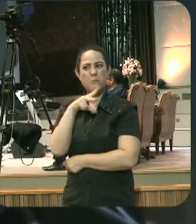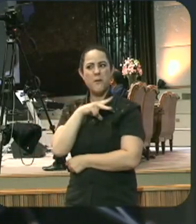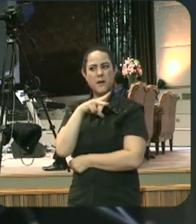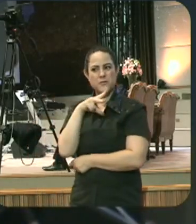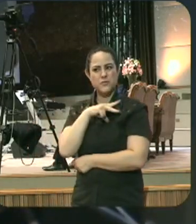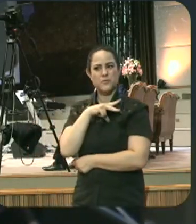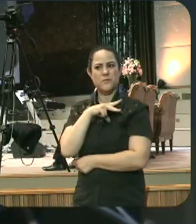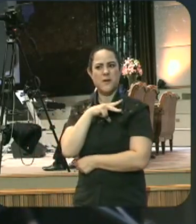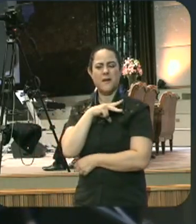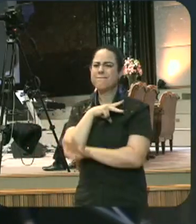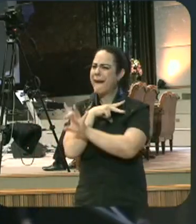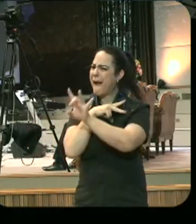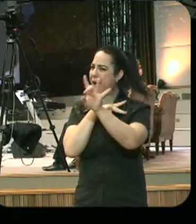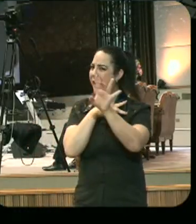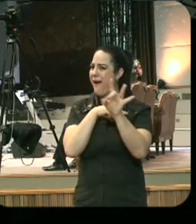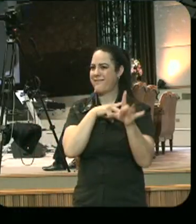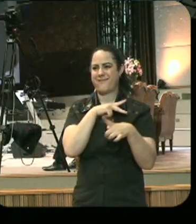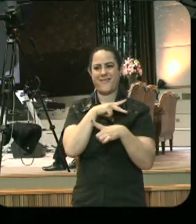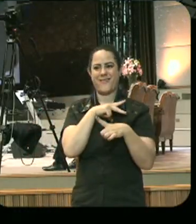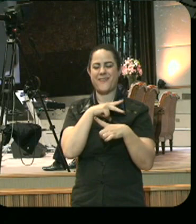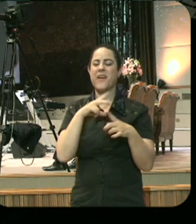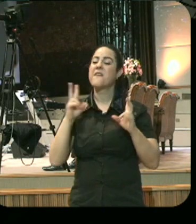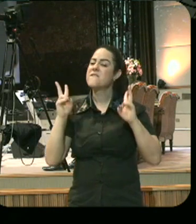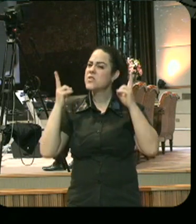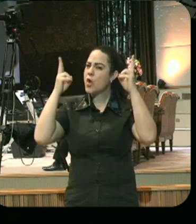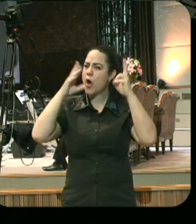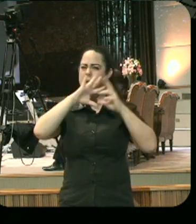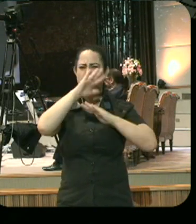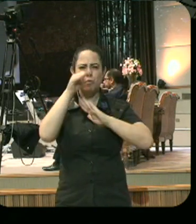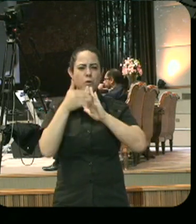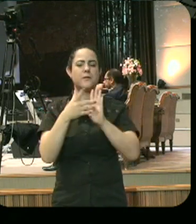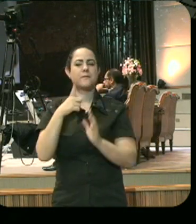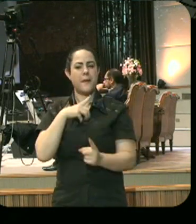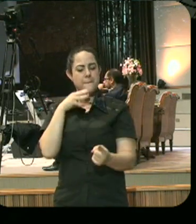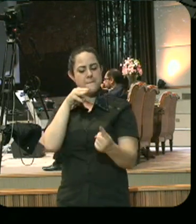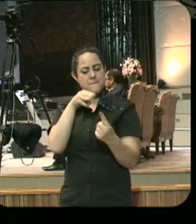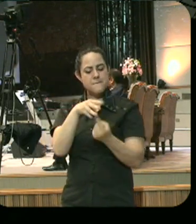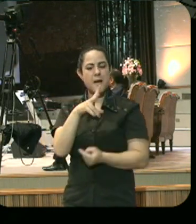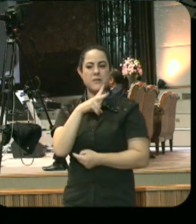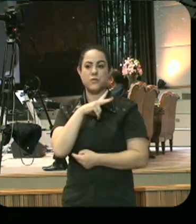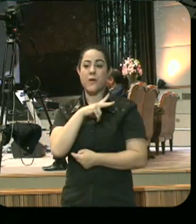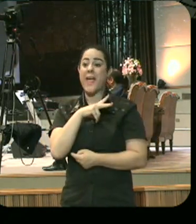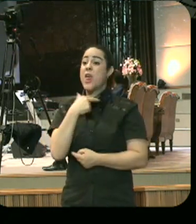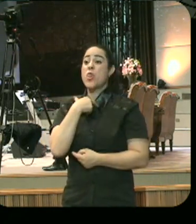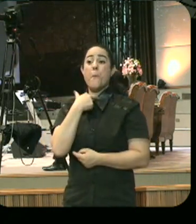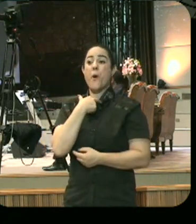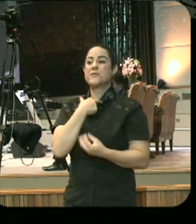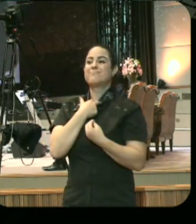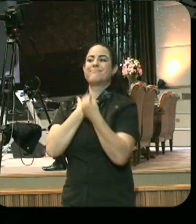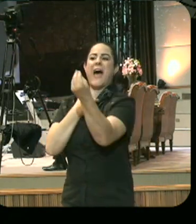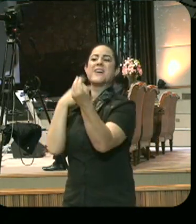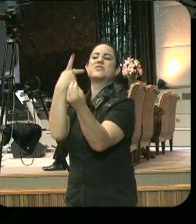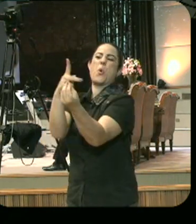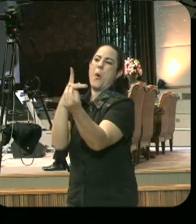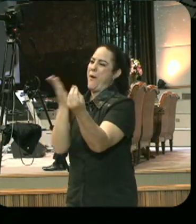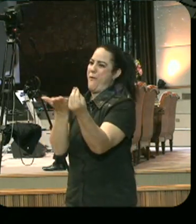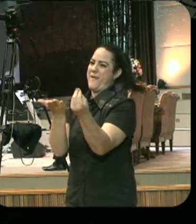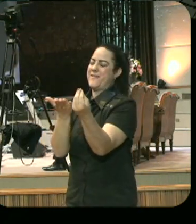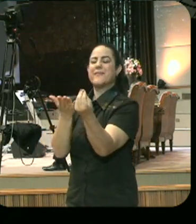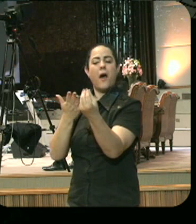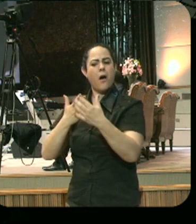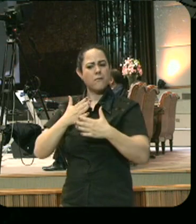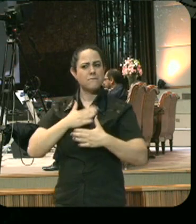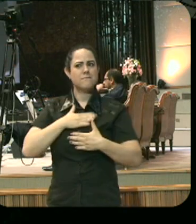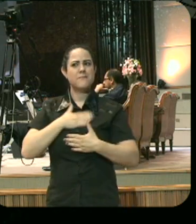intransferível. Toda vitória vai envolver uma missão pessoal e intransferível. Deus vai dizer para